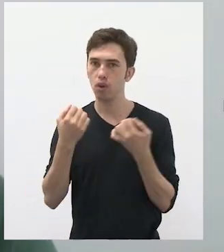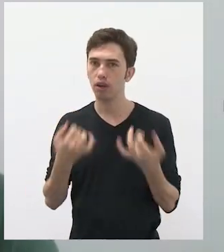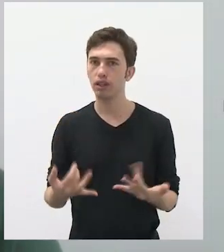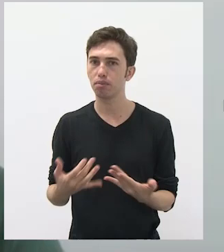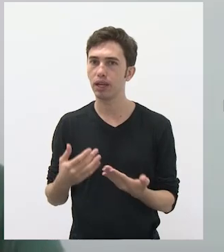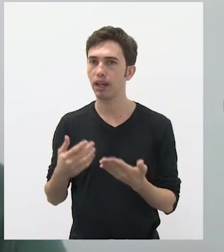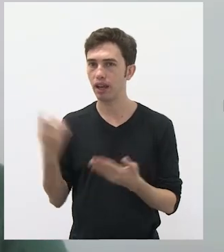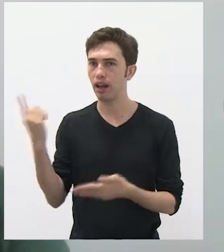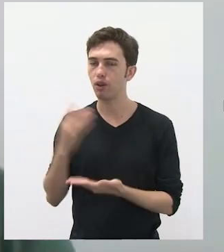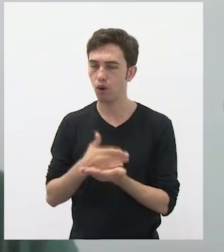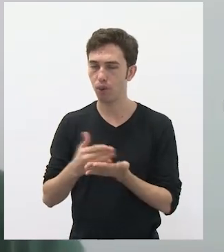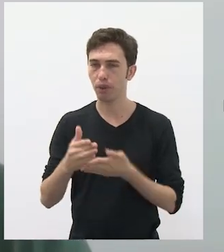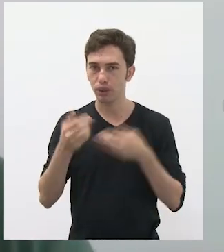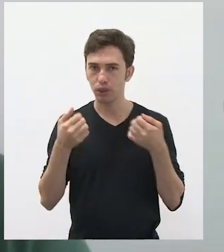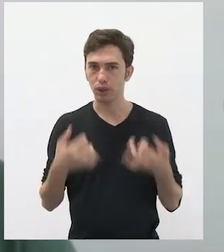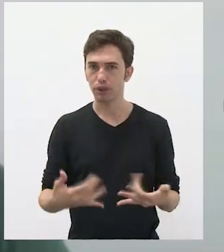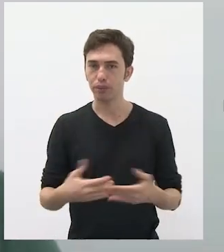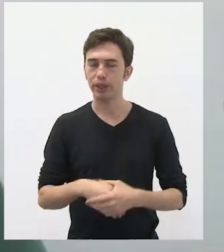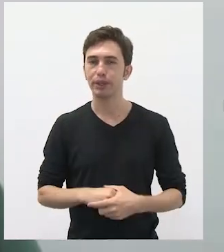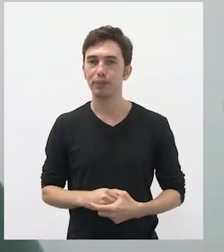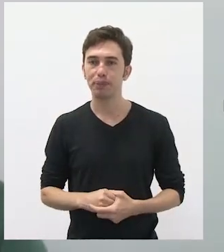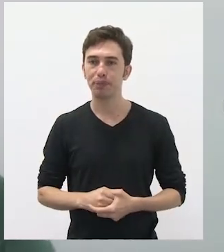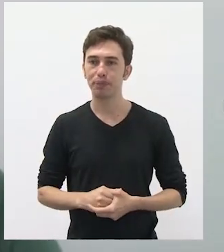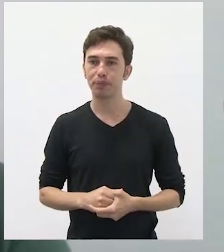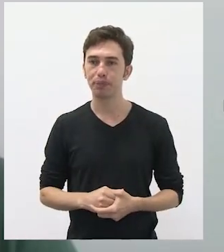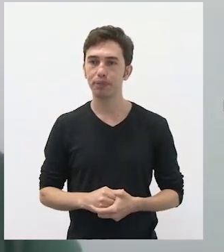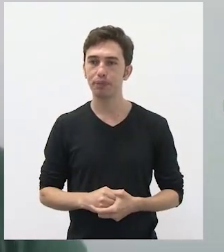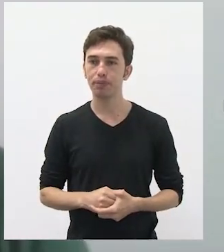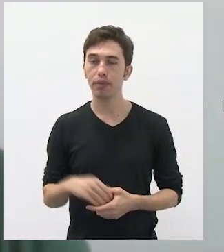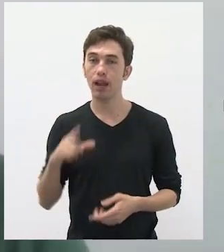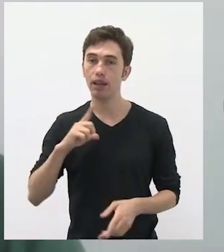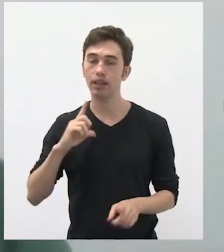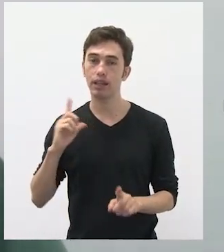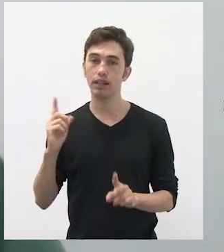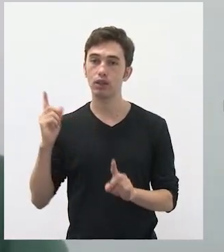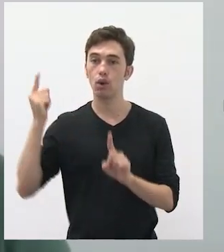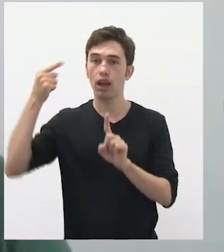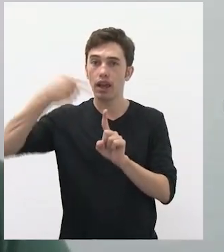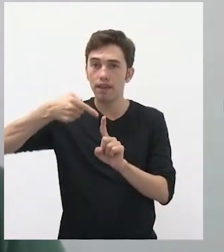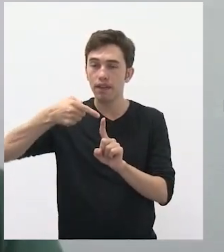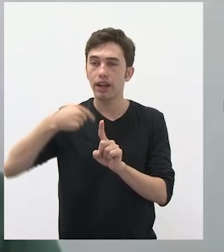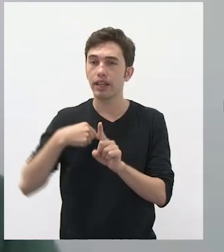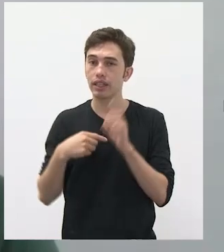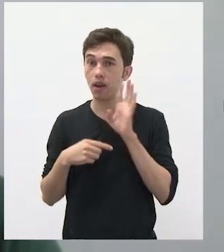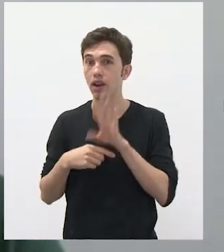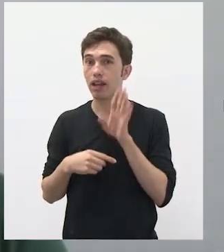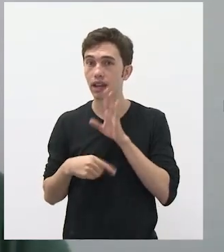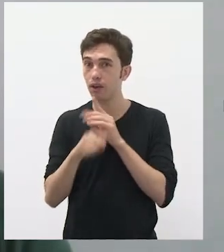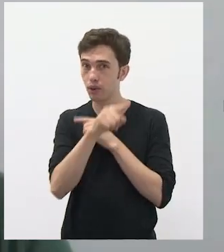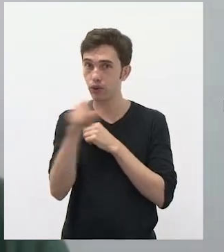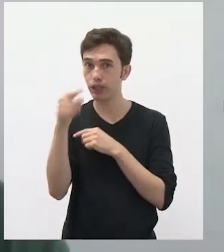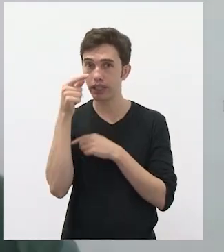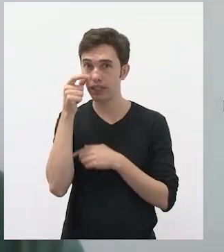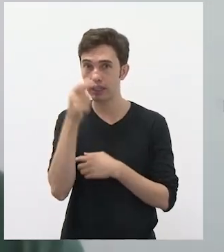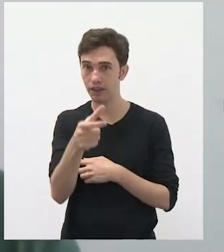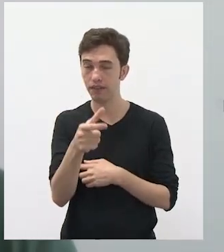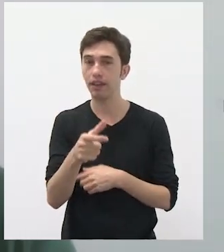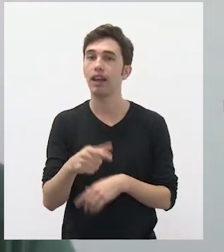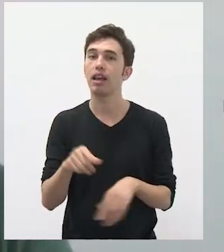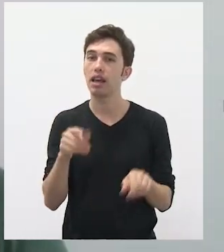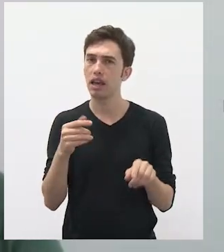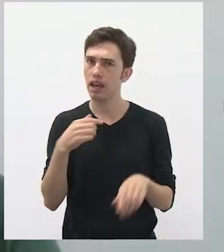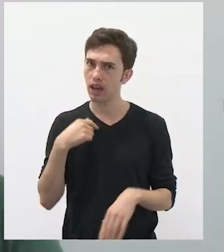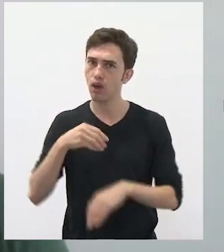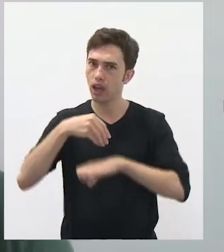fala. Aqui está um referencial legal aí para vocês darem uma olhada. Eu recomendo para